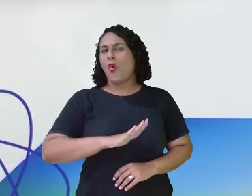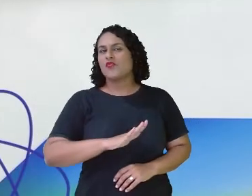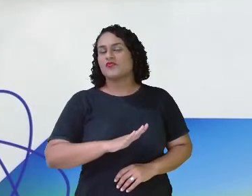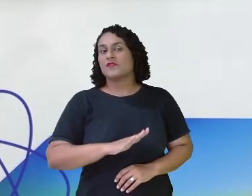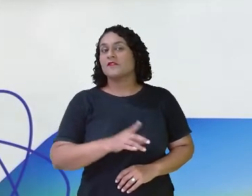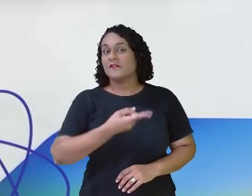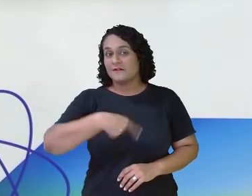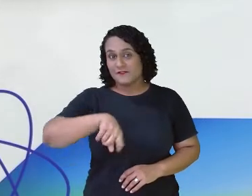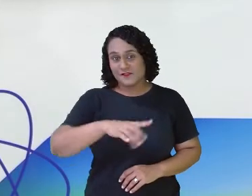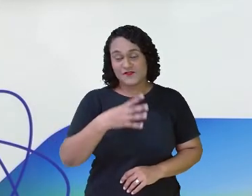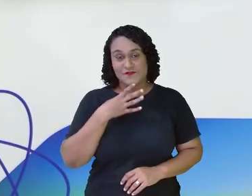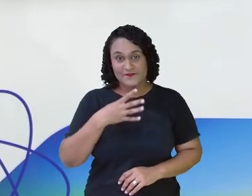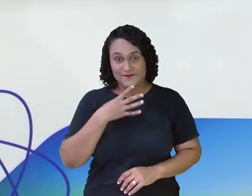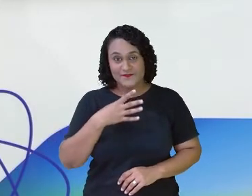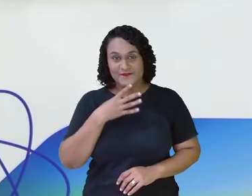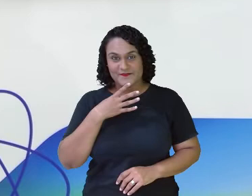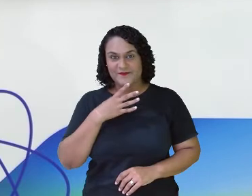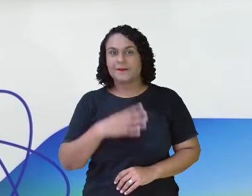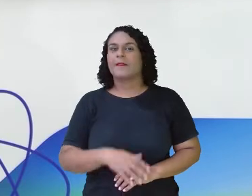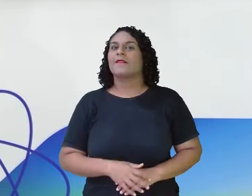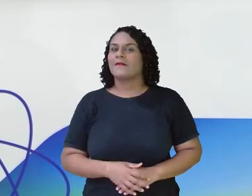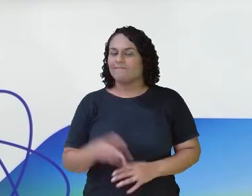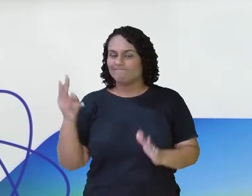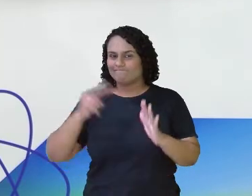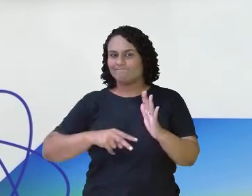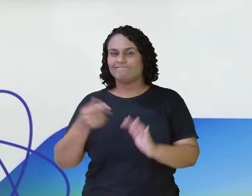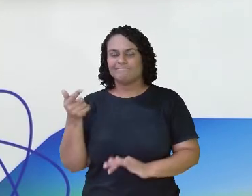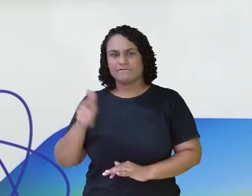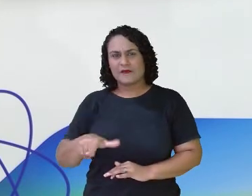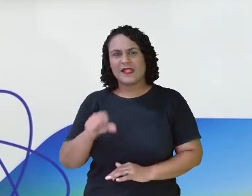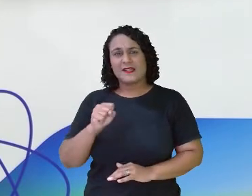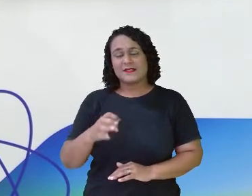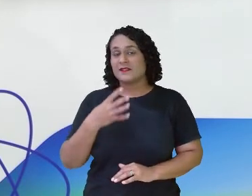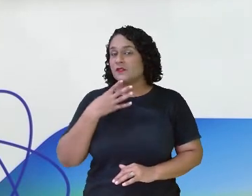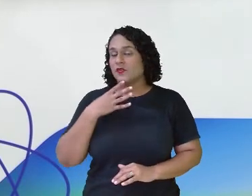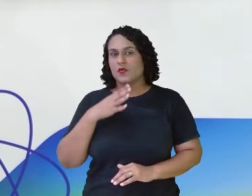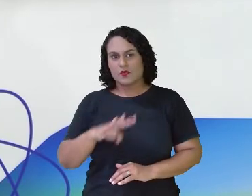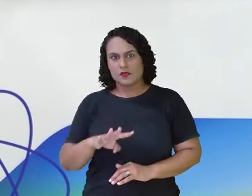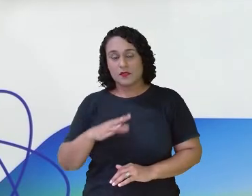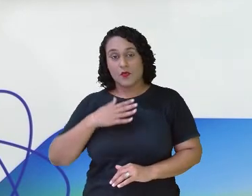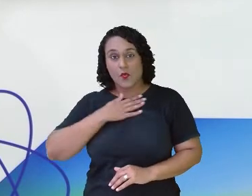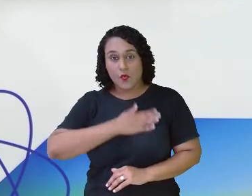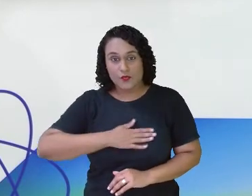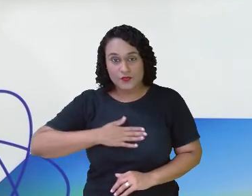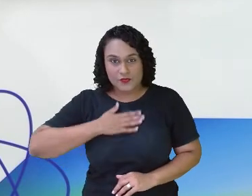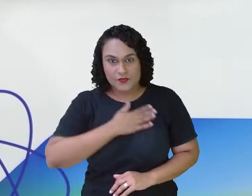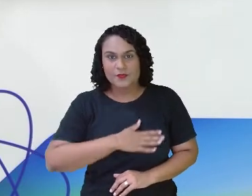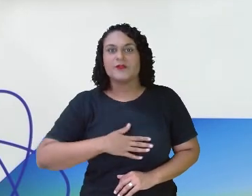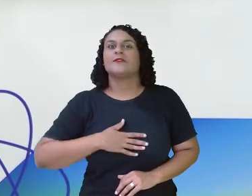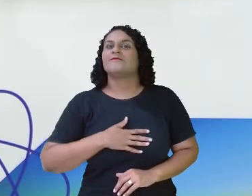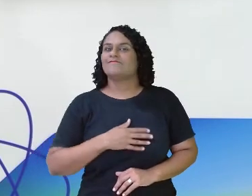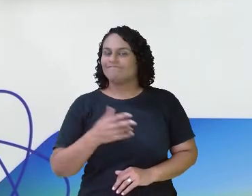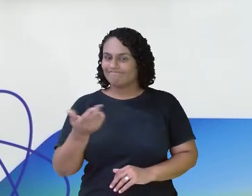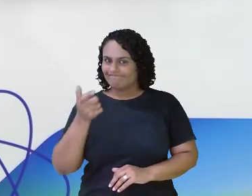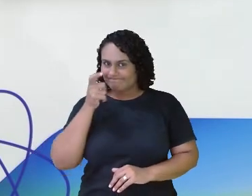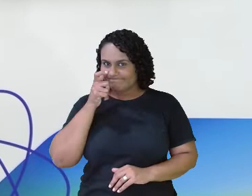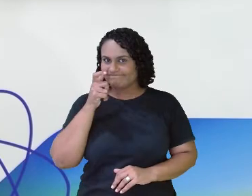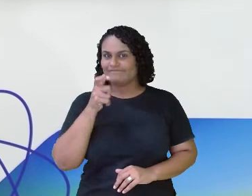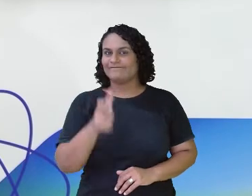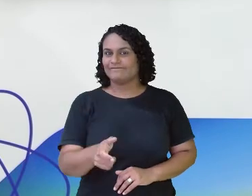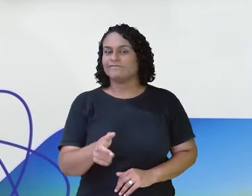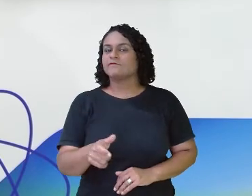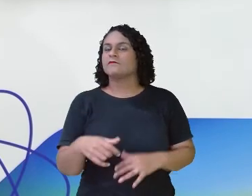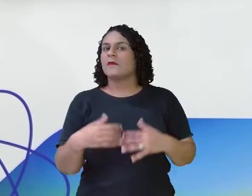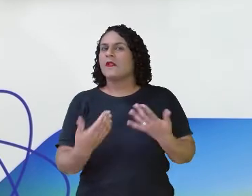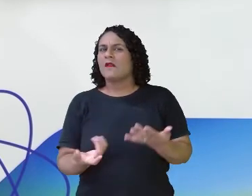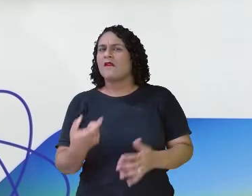já conhecia, deu aquela relida comigo. Quem não conhecia a história, gostou? Bem interessante, não é? Eu